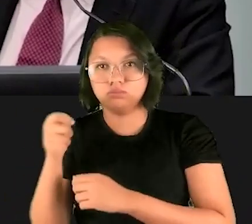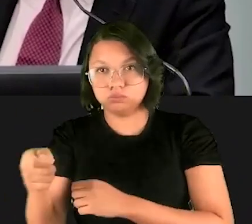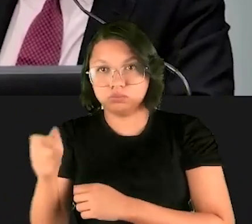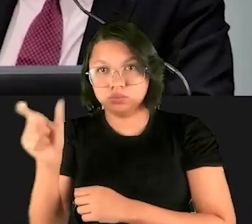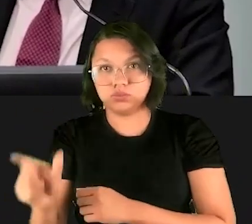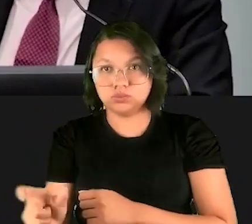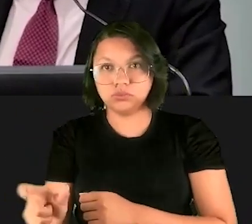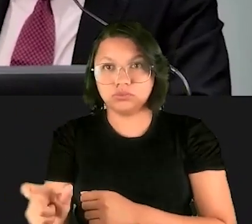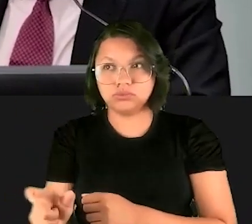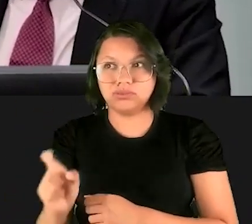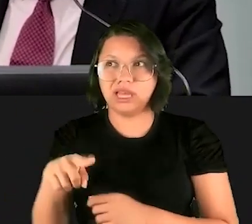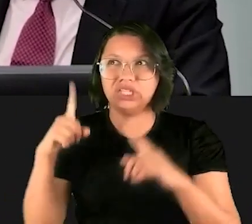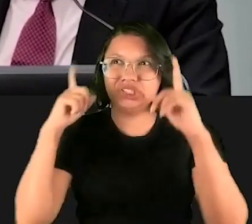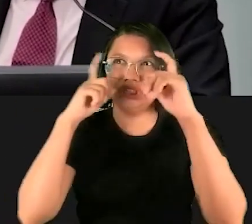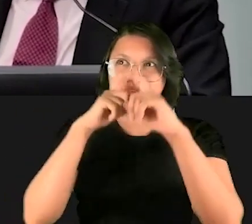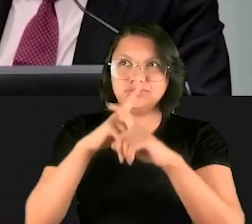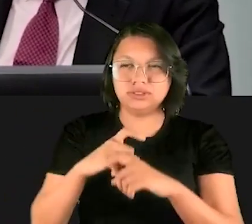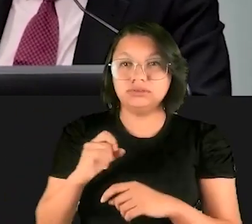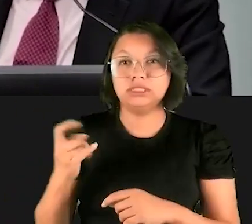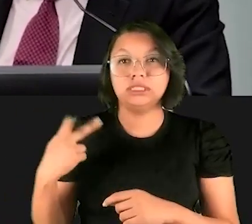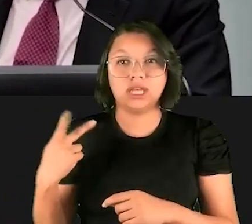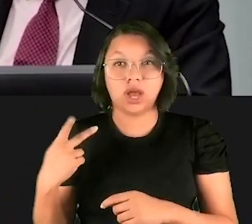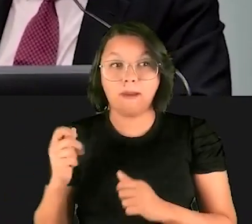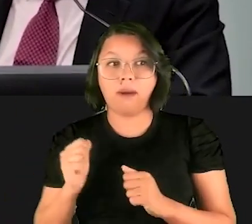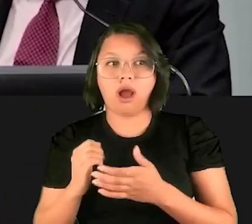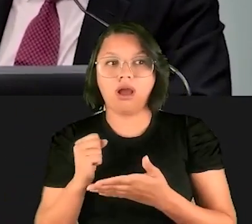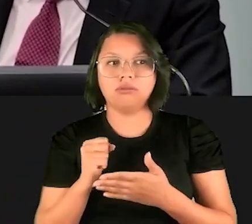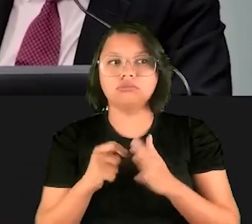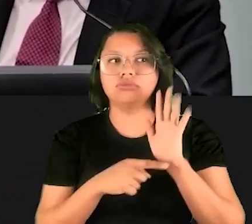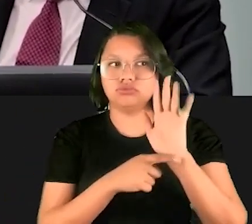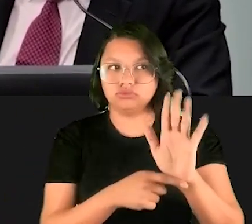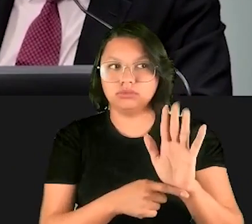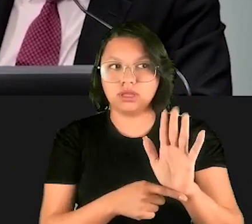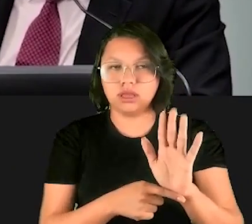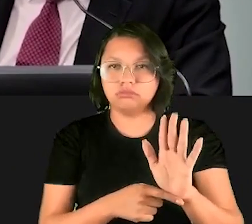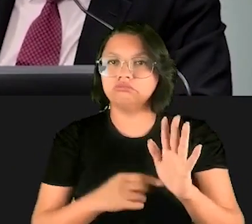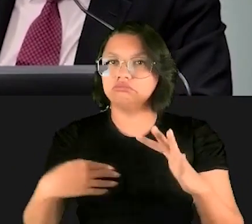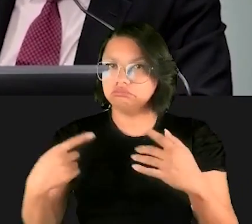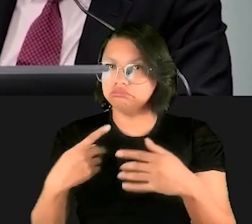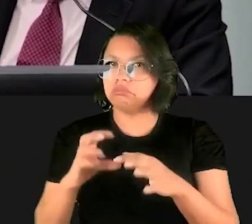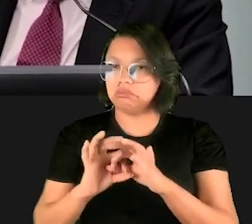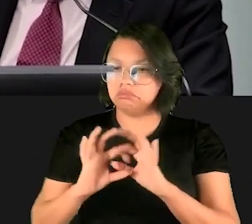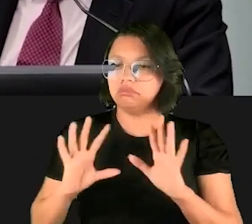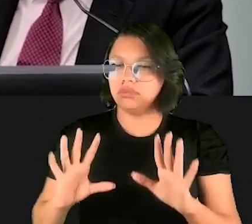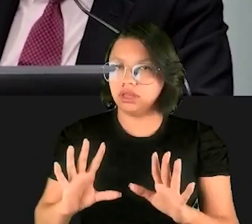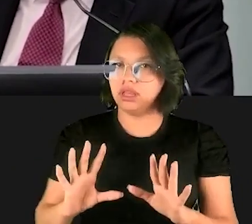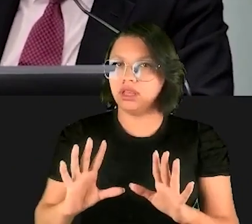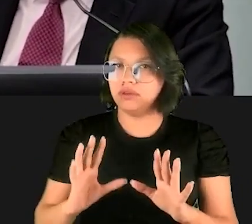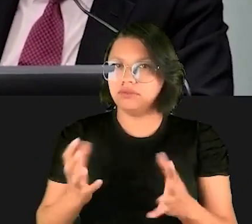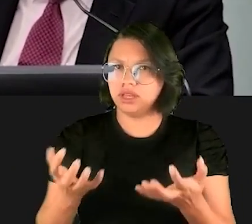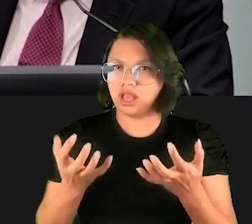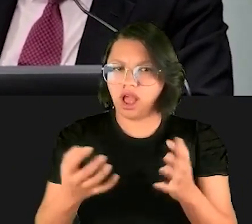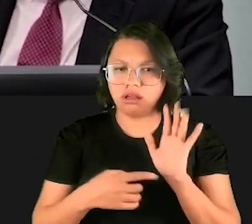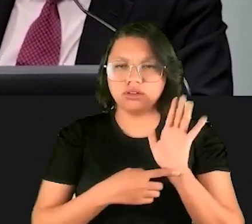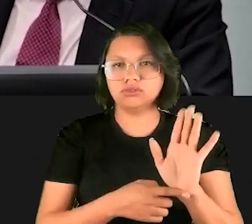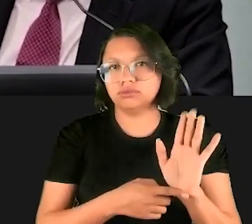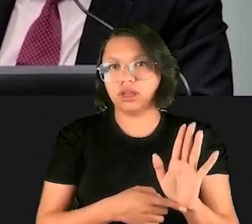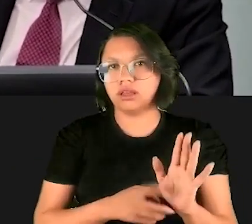que, obviamente, é muito complexo, e se nós pudermos ajudar, estamos sempre à disposição para tentar ajudar quando for possível,